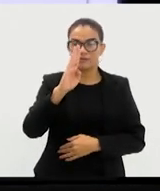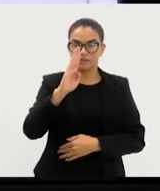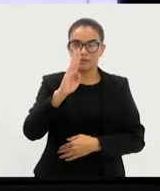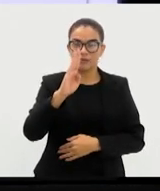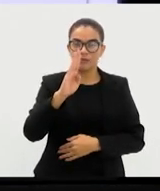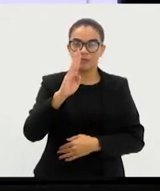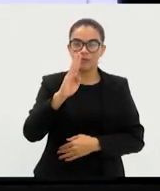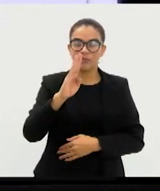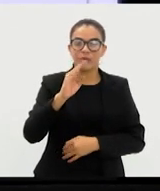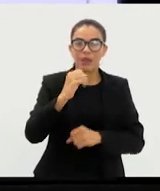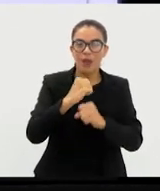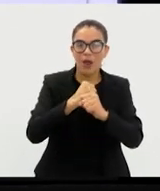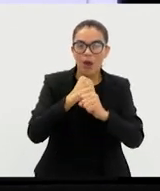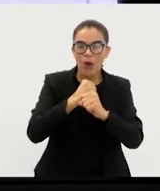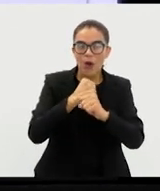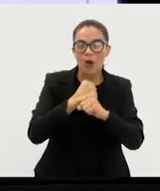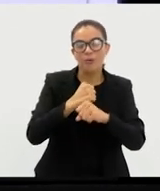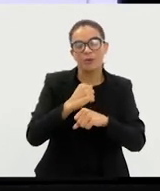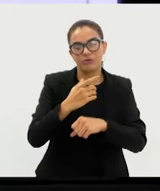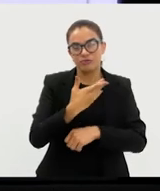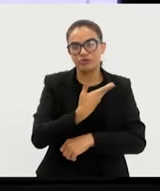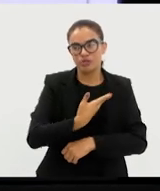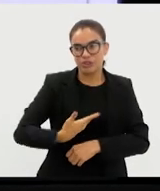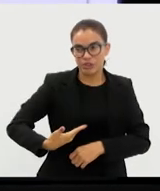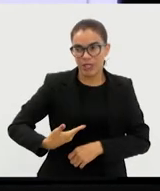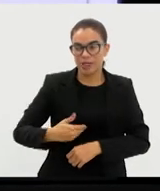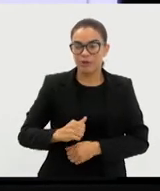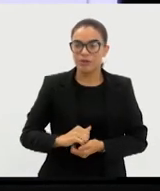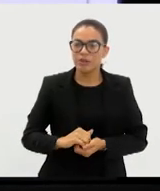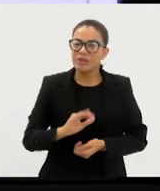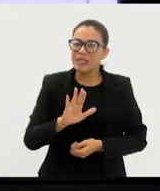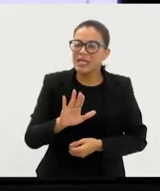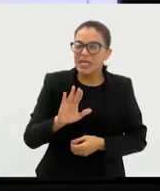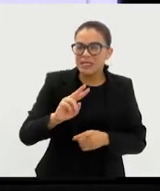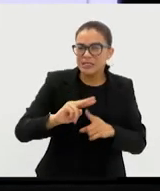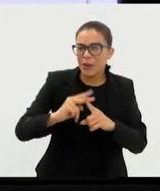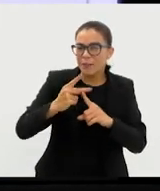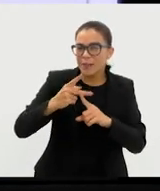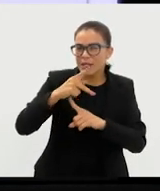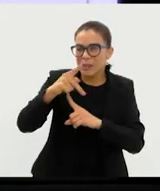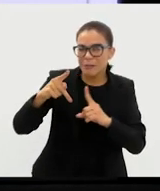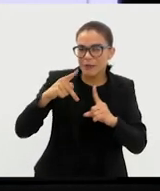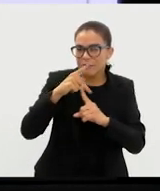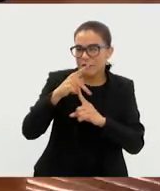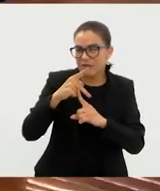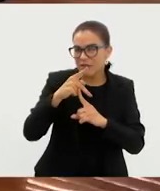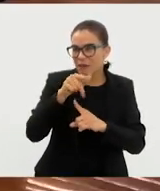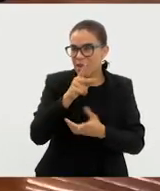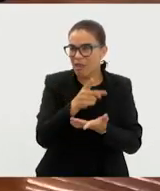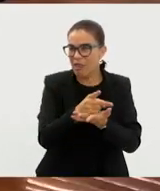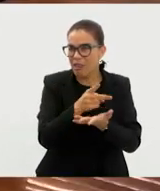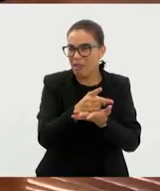destaque aqui nas obras do Estado presente, que são obras de... Esse aumento da Previdência ele é vegetativo,